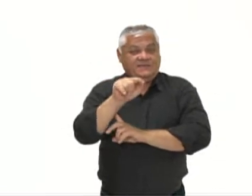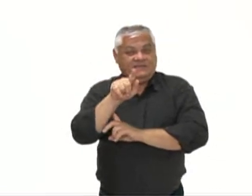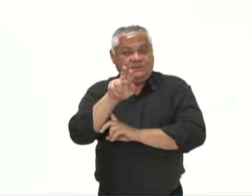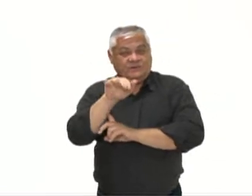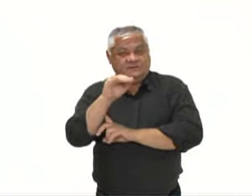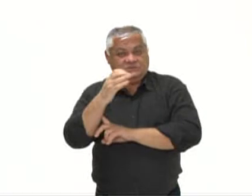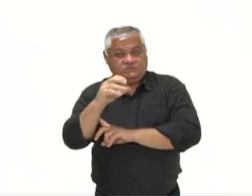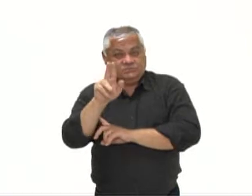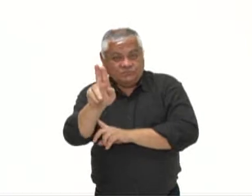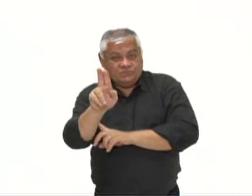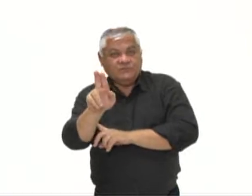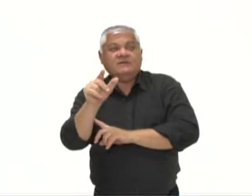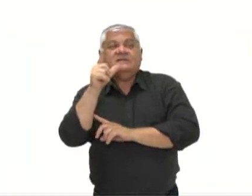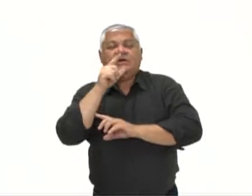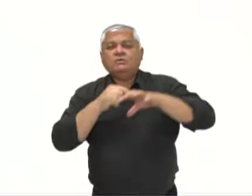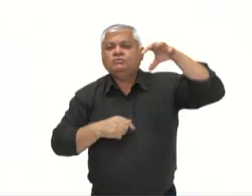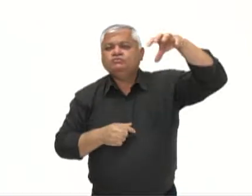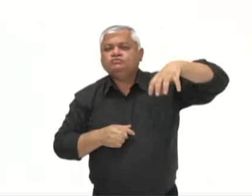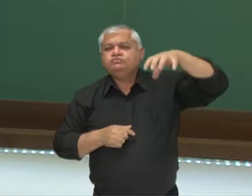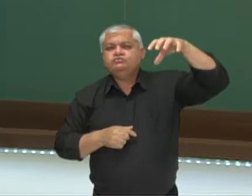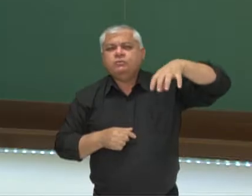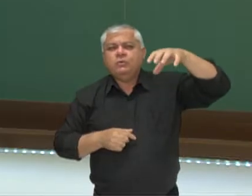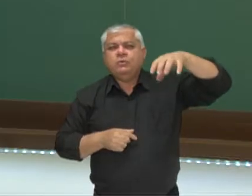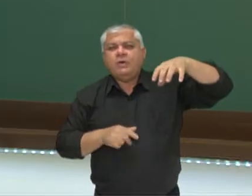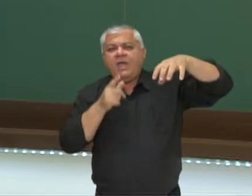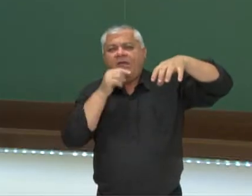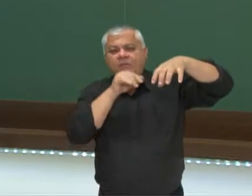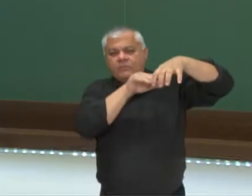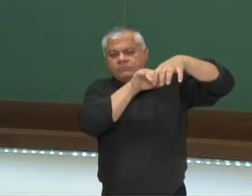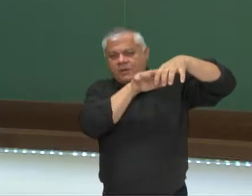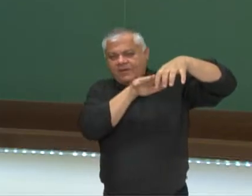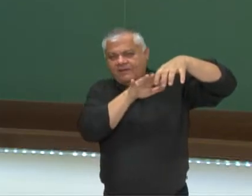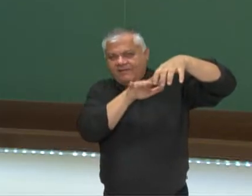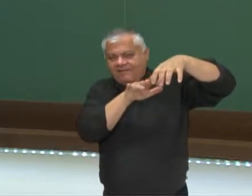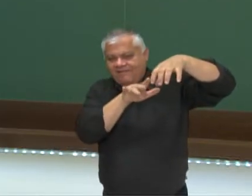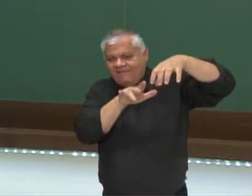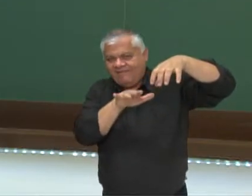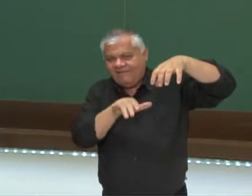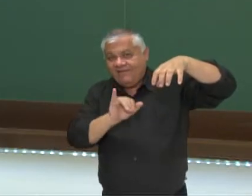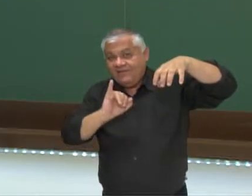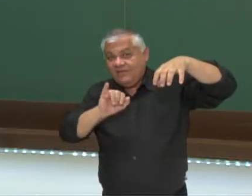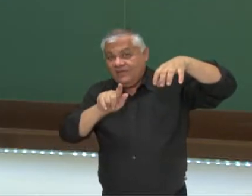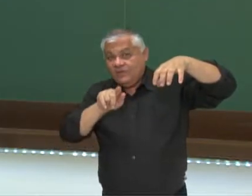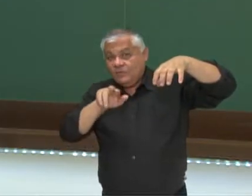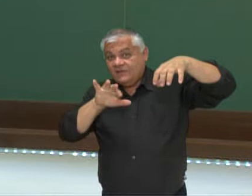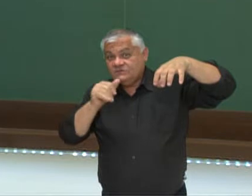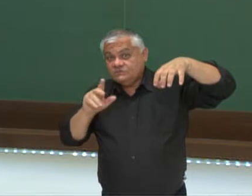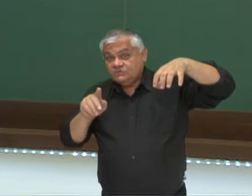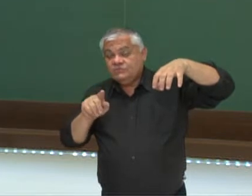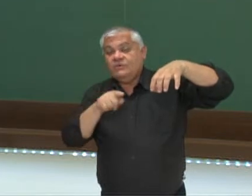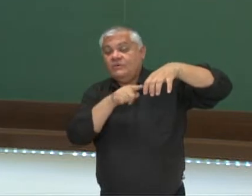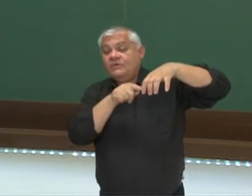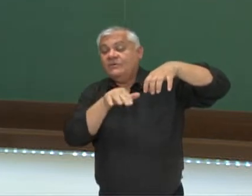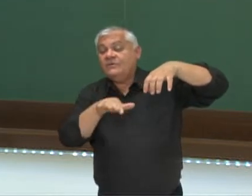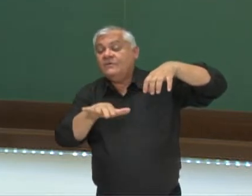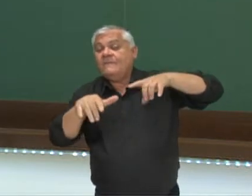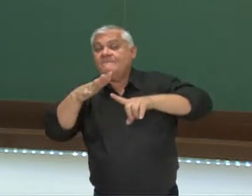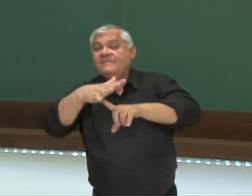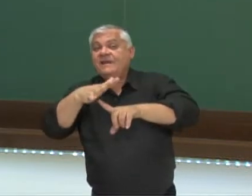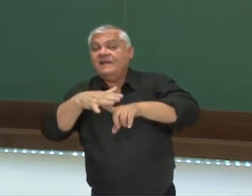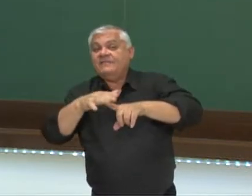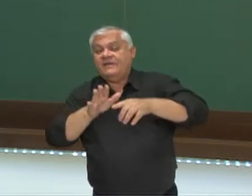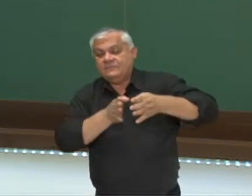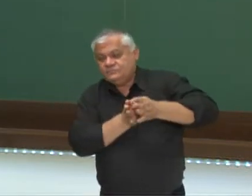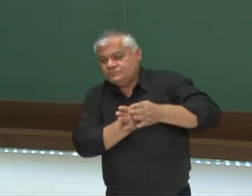quando a chuva cair nesta área aqui, uma parte dela vai para a bacia do Iguaçu e outra parte para a bacia do Paraná. E